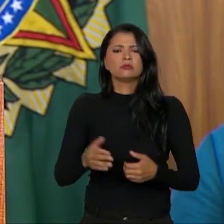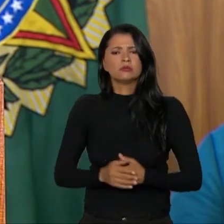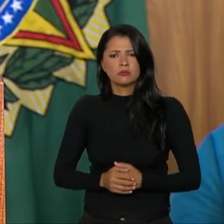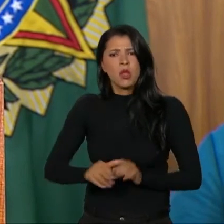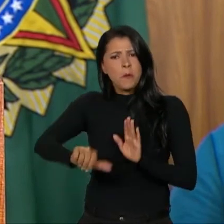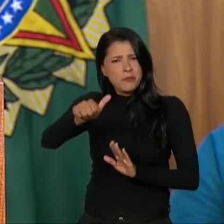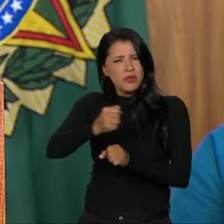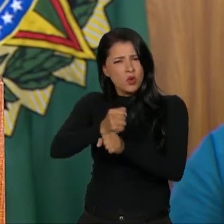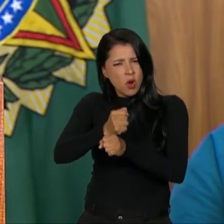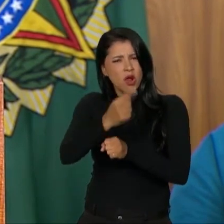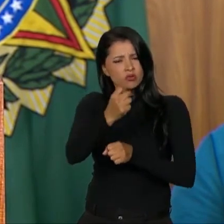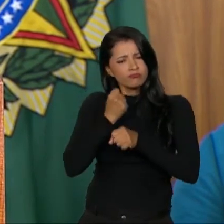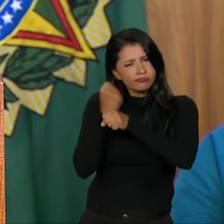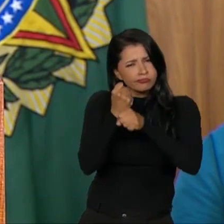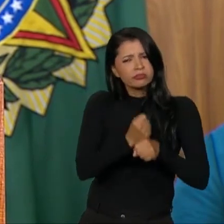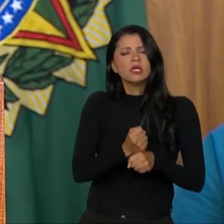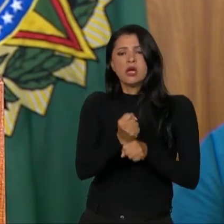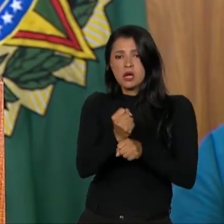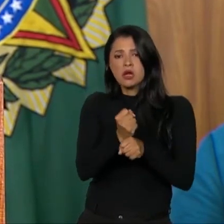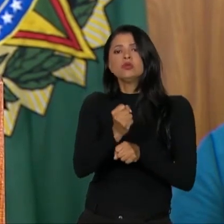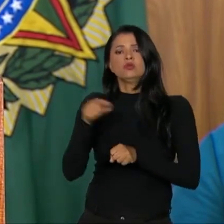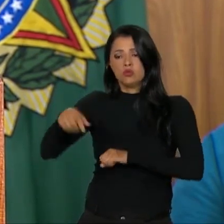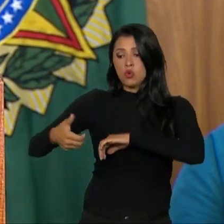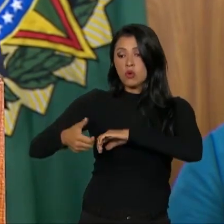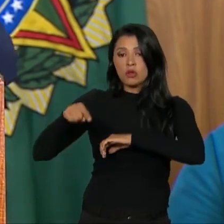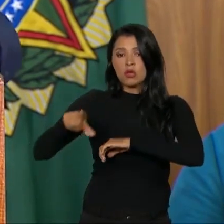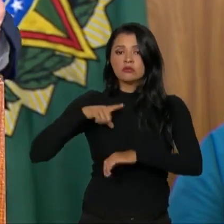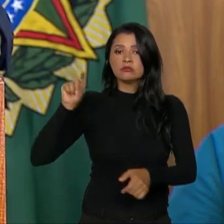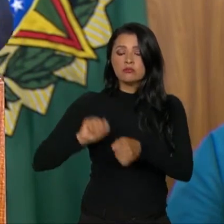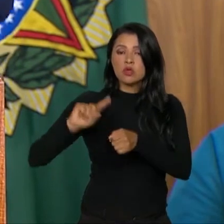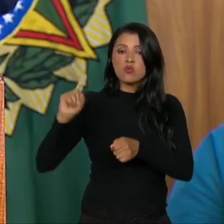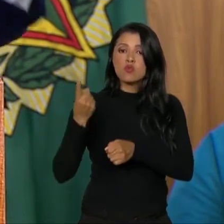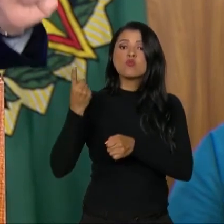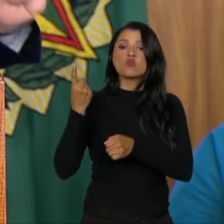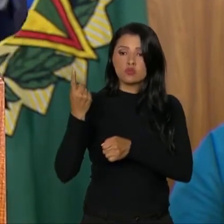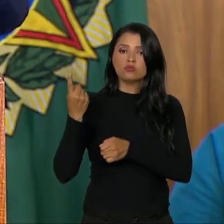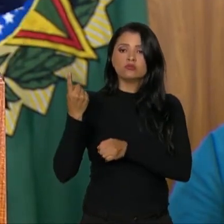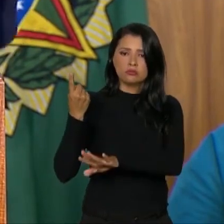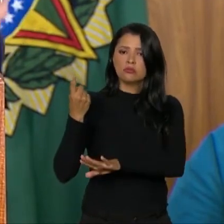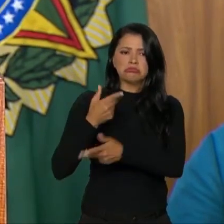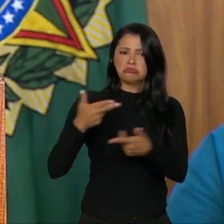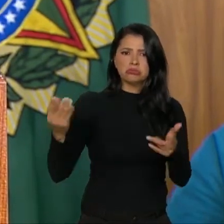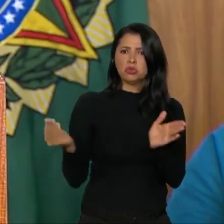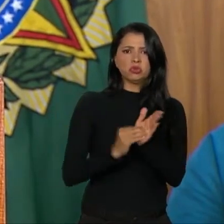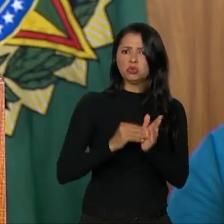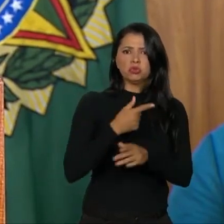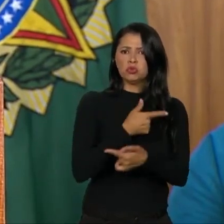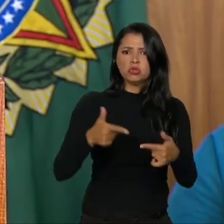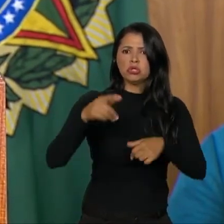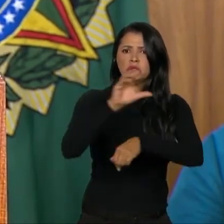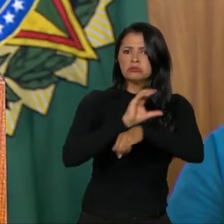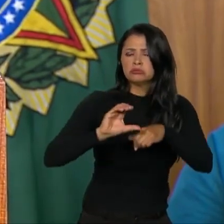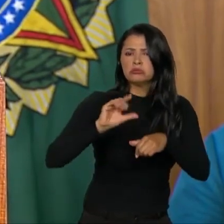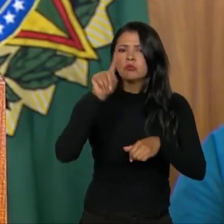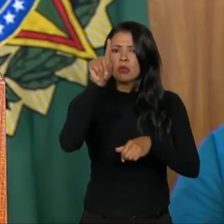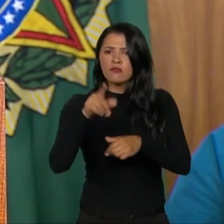num primeiro ano em que o Congresso Nacional fez uma coisa que não estava previsto nem na Constituição,